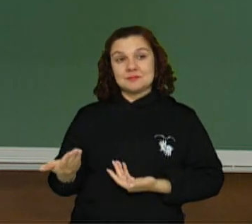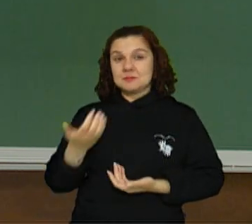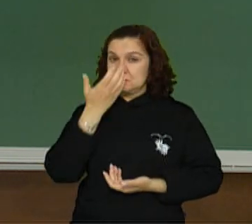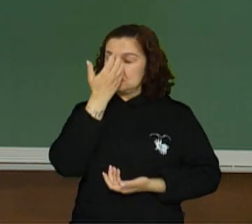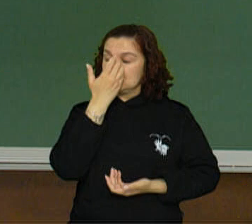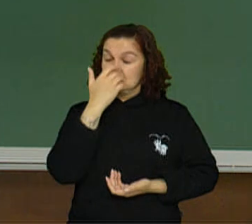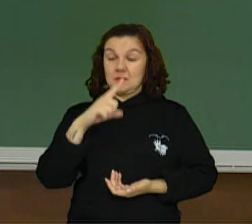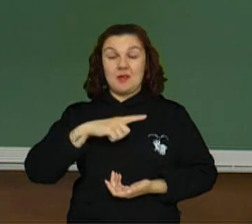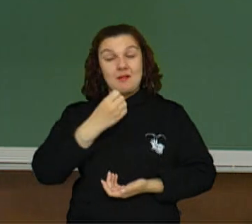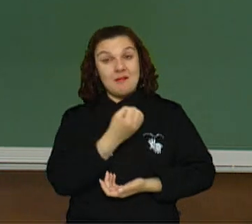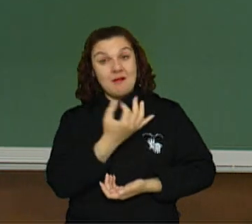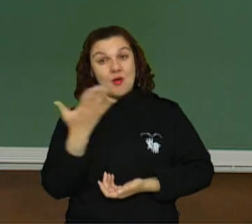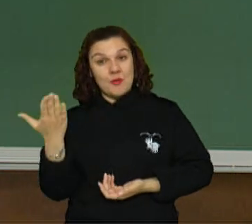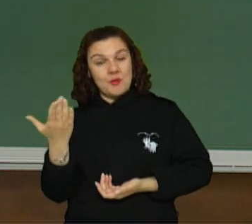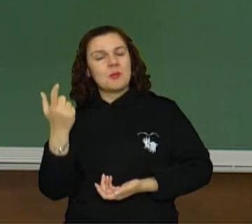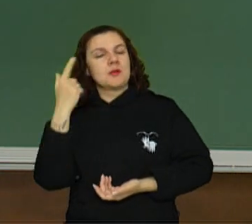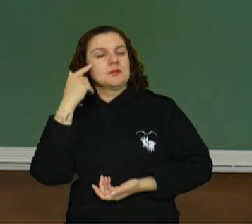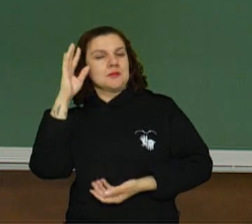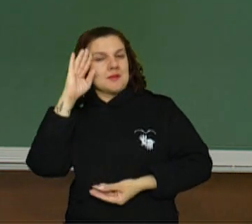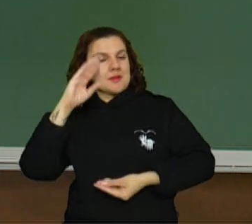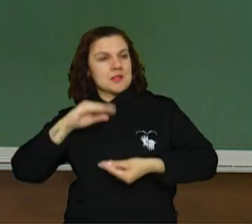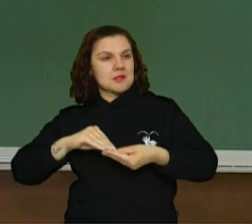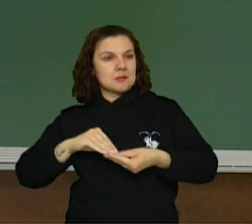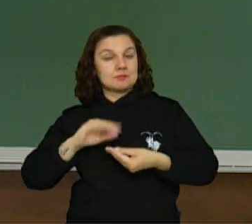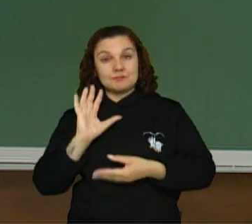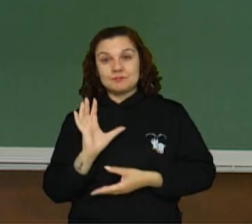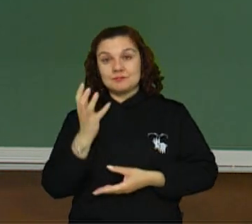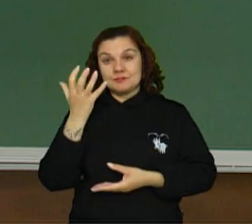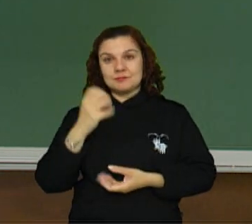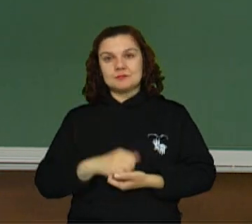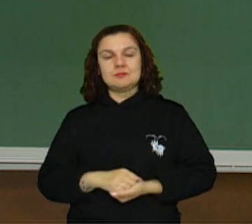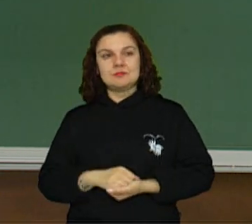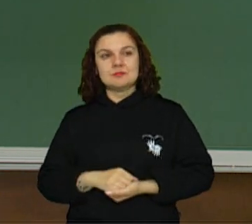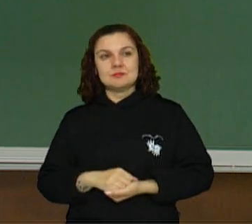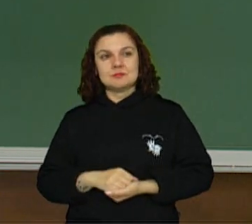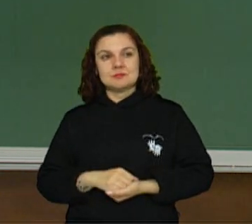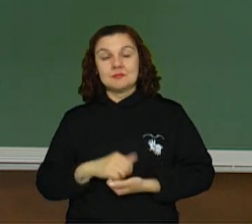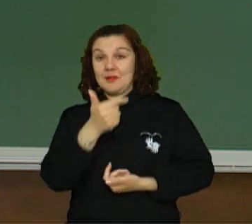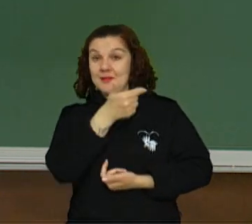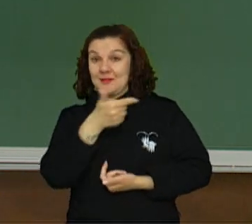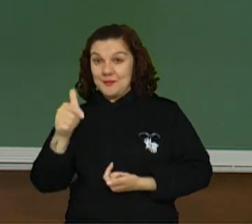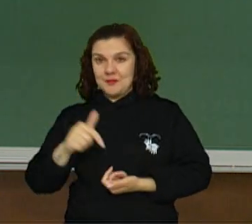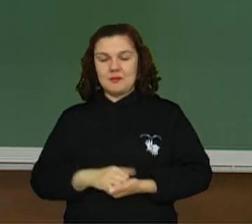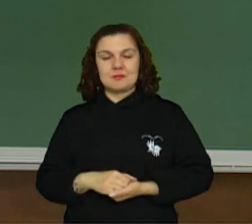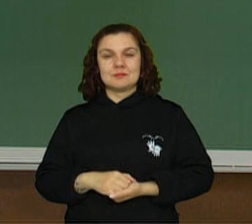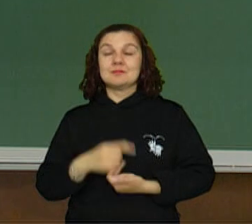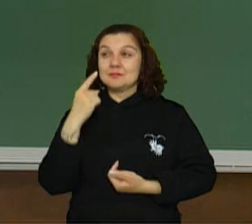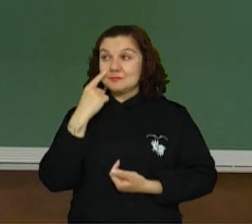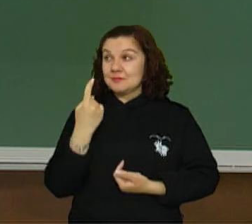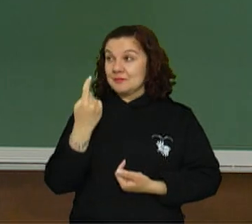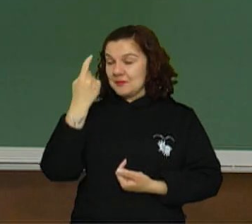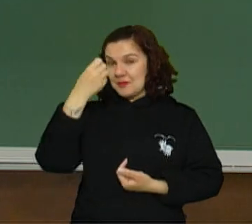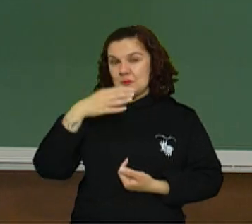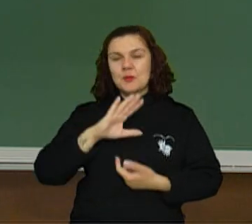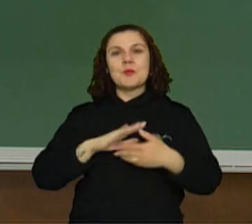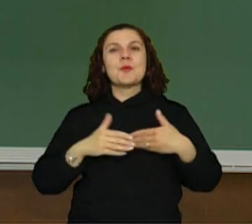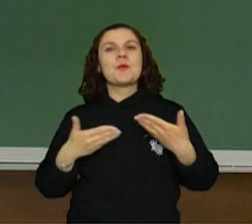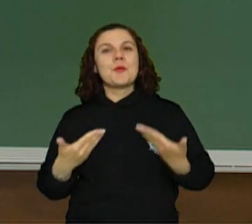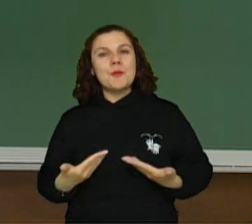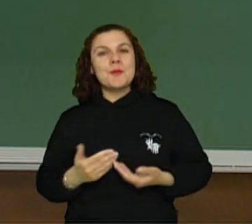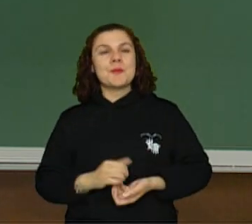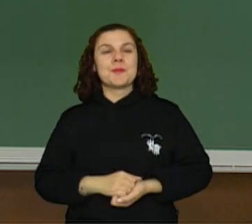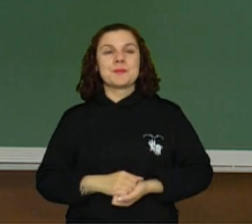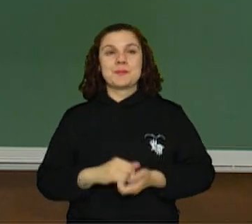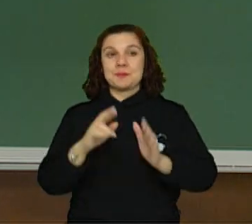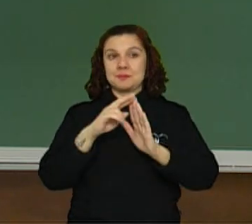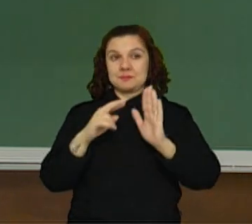algumas situações para que venha a acontecer aí esse inexistente. E vamos então dizer para vocês ali quais são